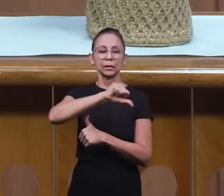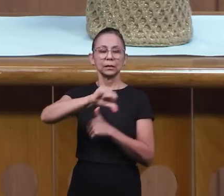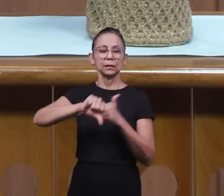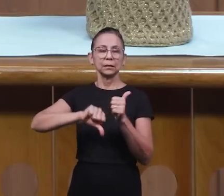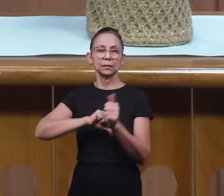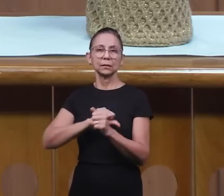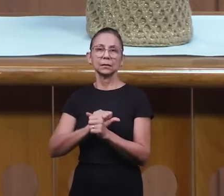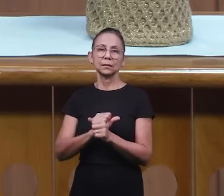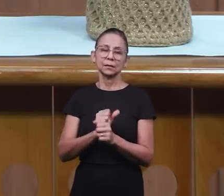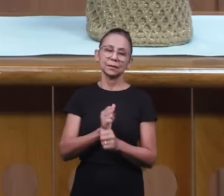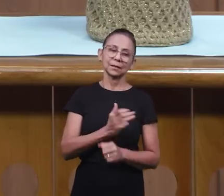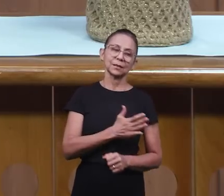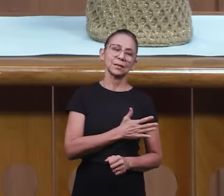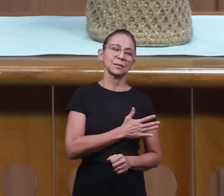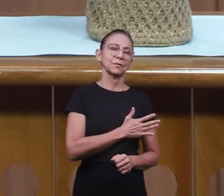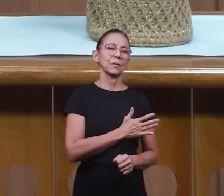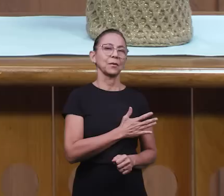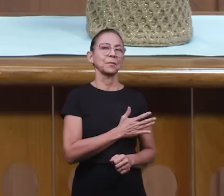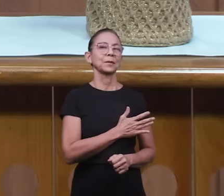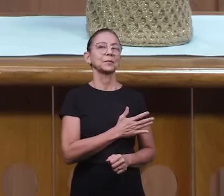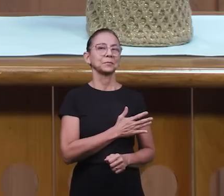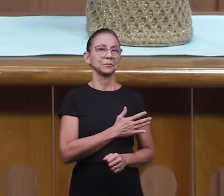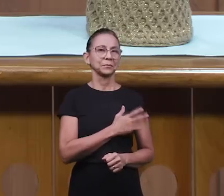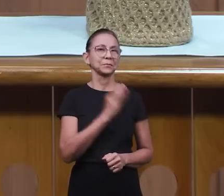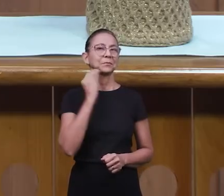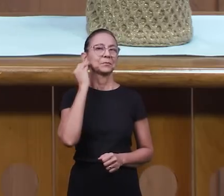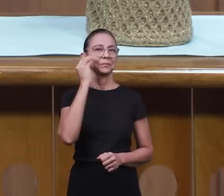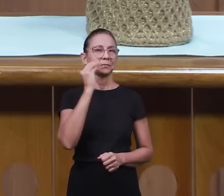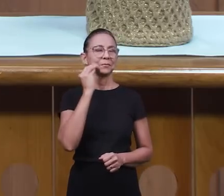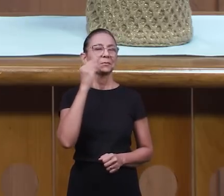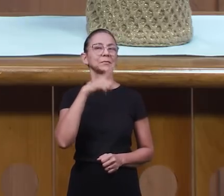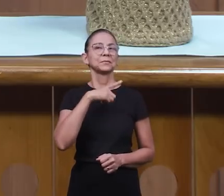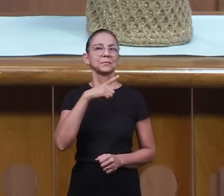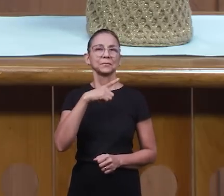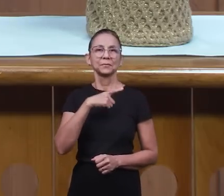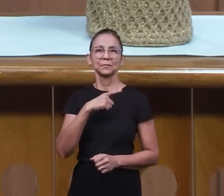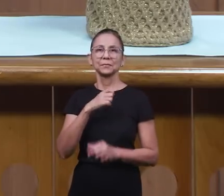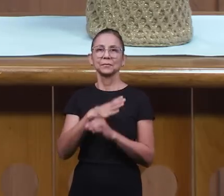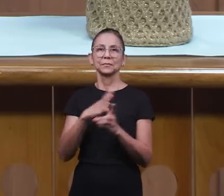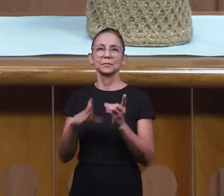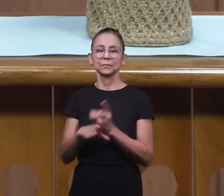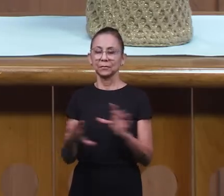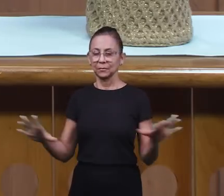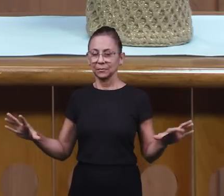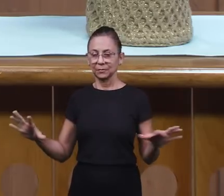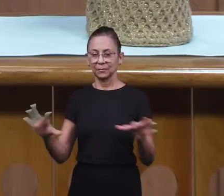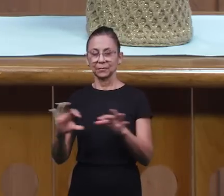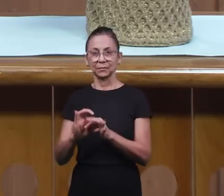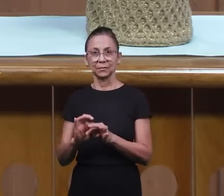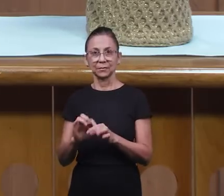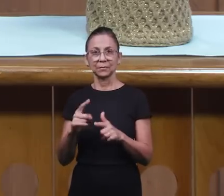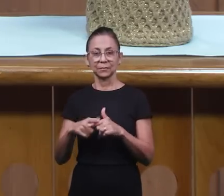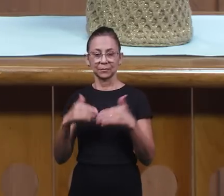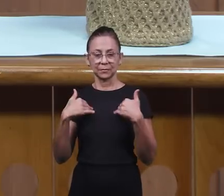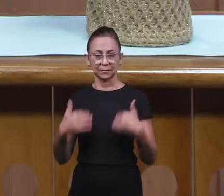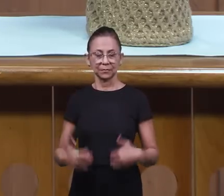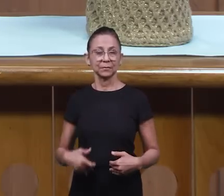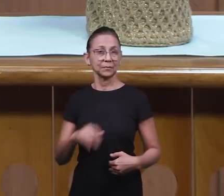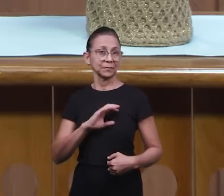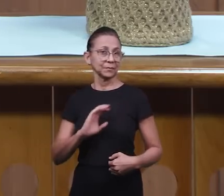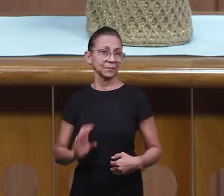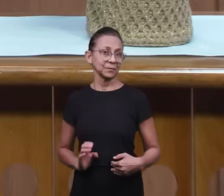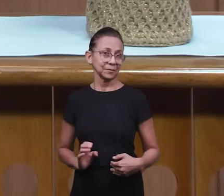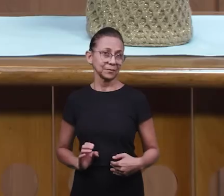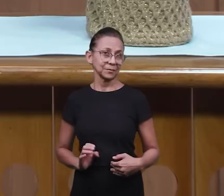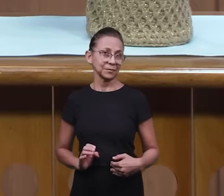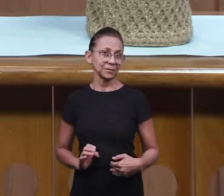o culto onde você vai ter a experiência do novo nascimento. É um culto que une, porque ele é corpo. Por isso Jesus disse,